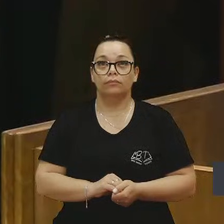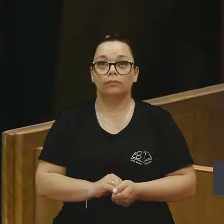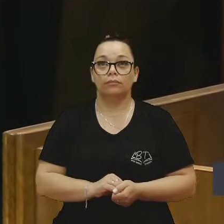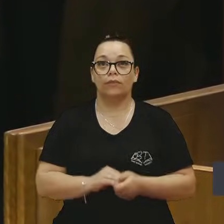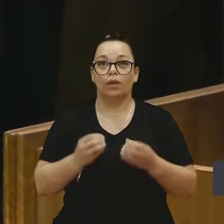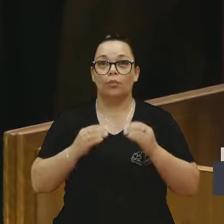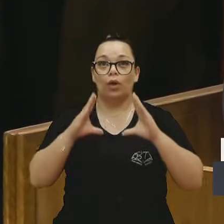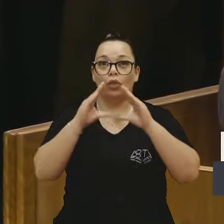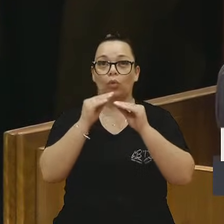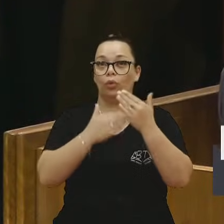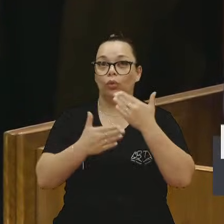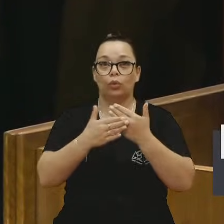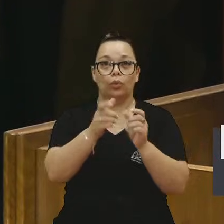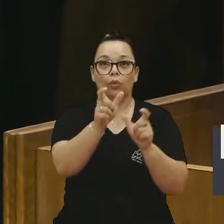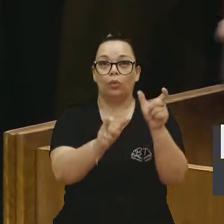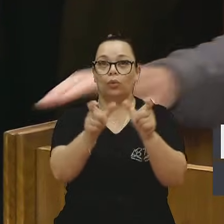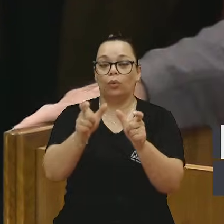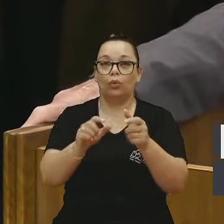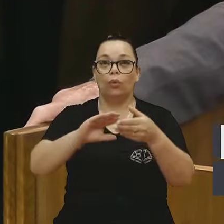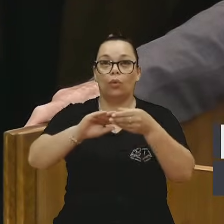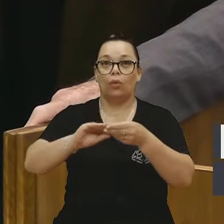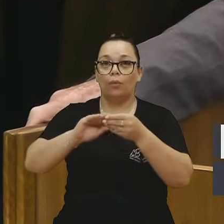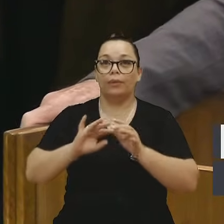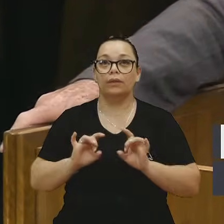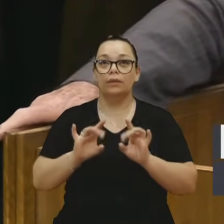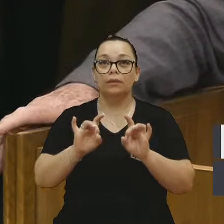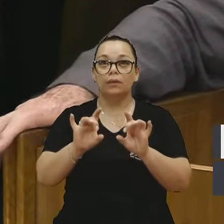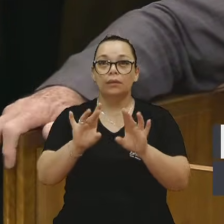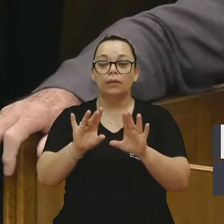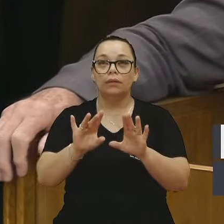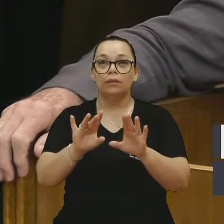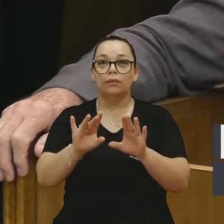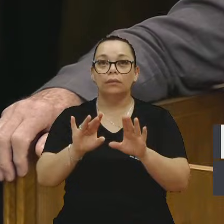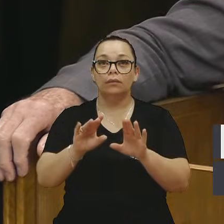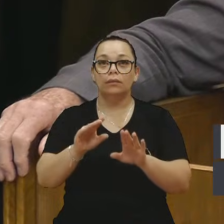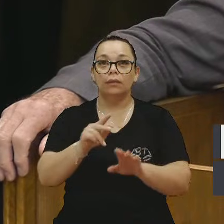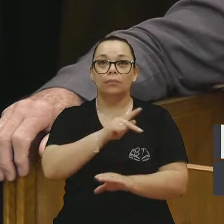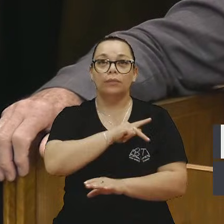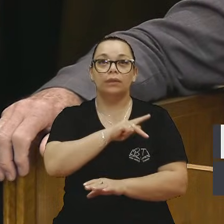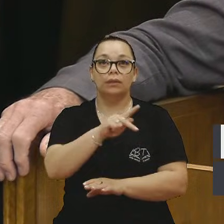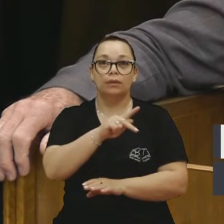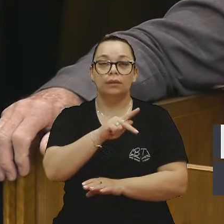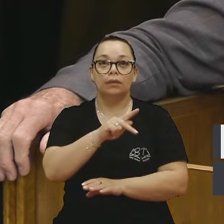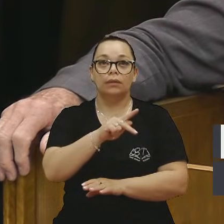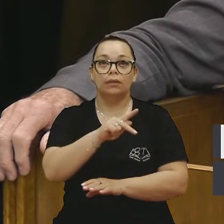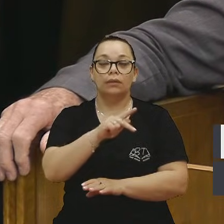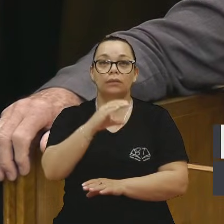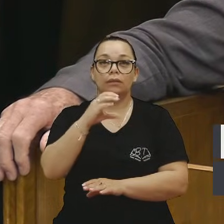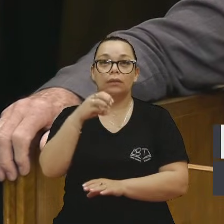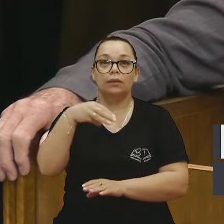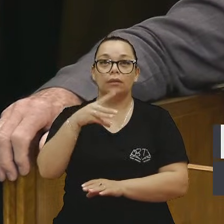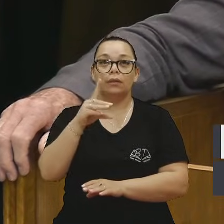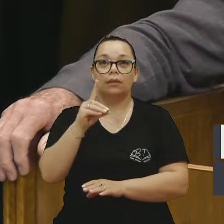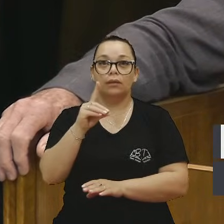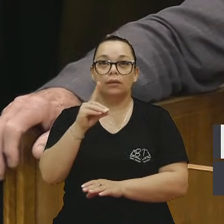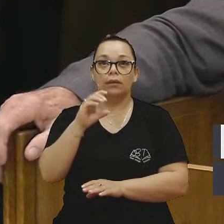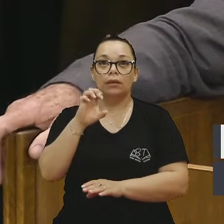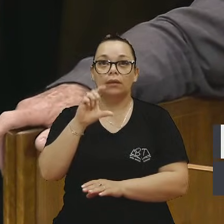Boa noite a todos. Minha saudação especial à presidente do CMD,